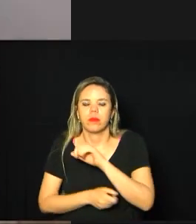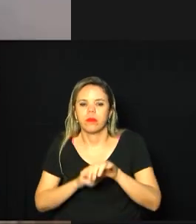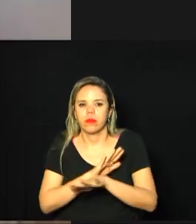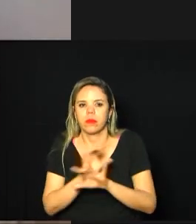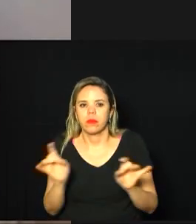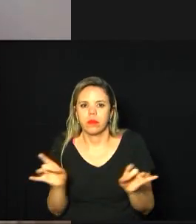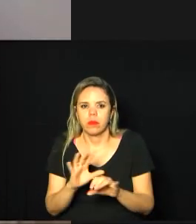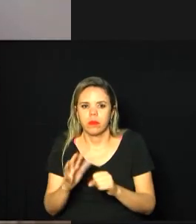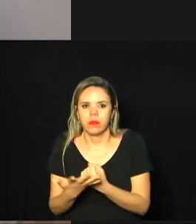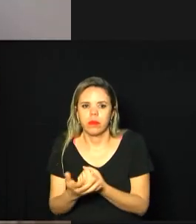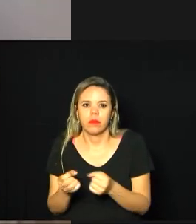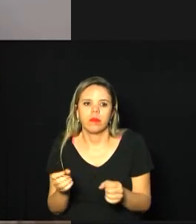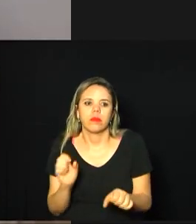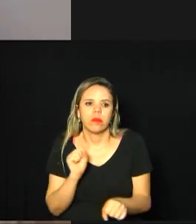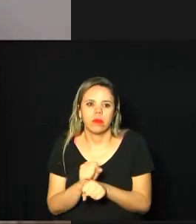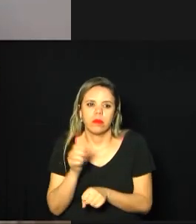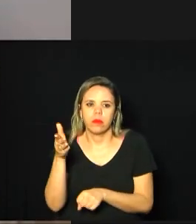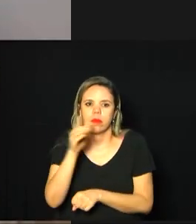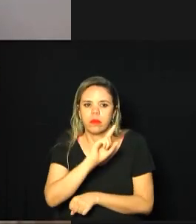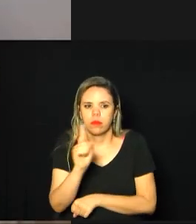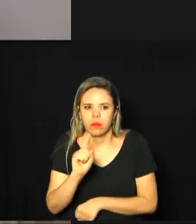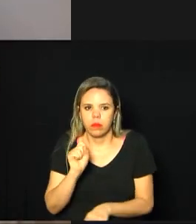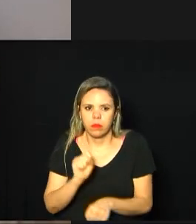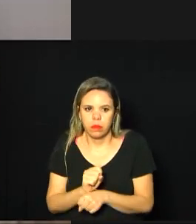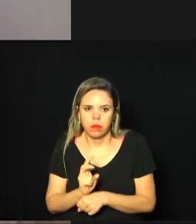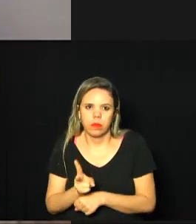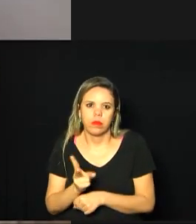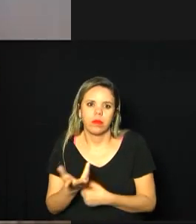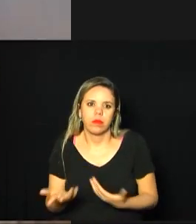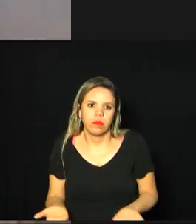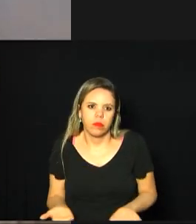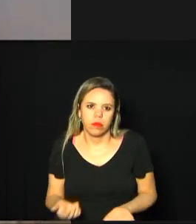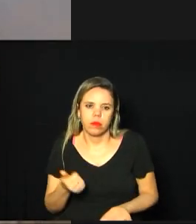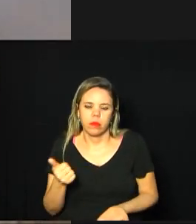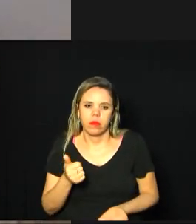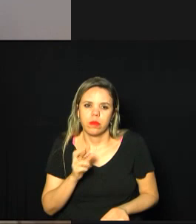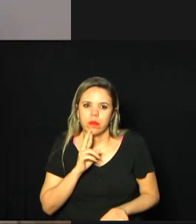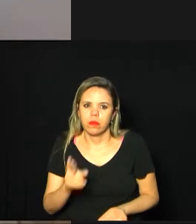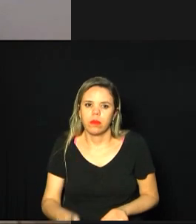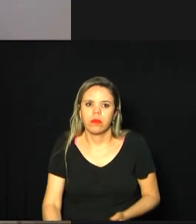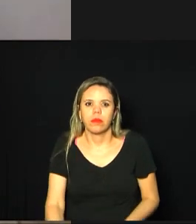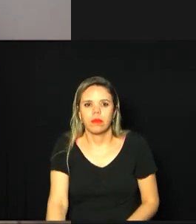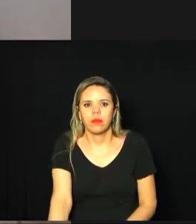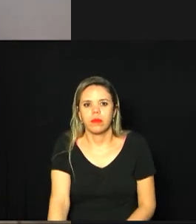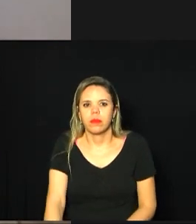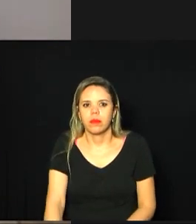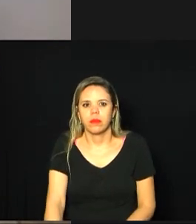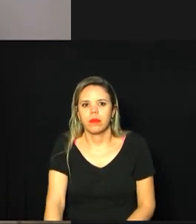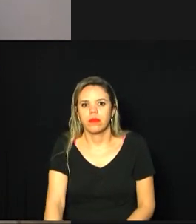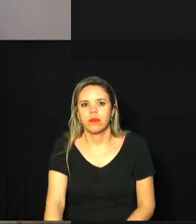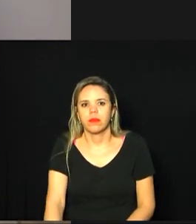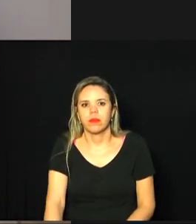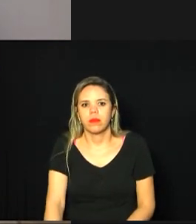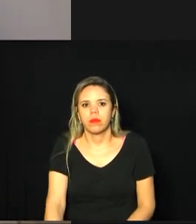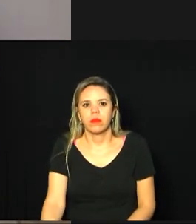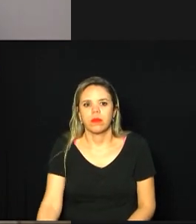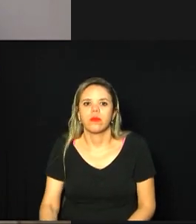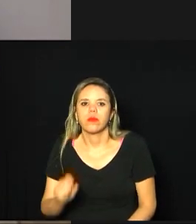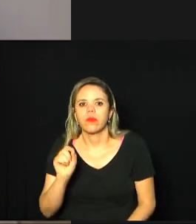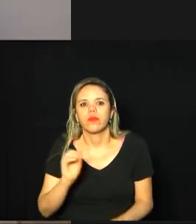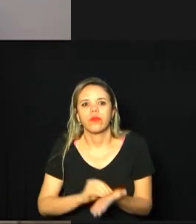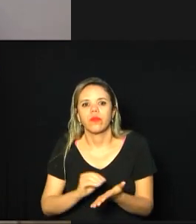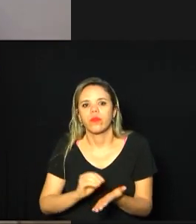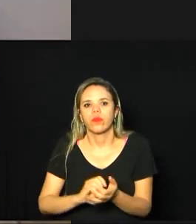pandemia, que o vírus vai parar de circular, né? Então essa é a primeira resposta, vamos dizer assim. O que falta